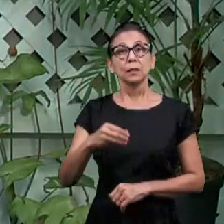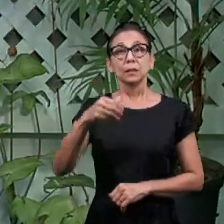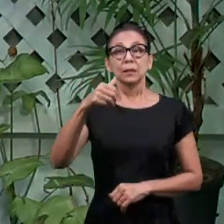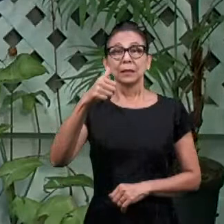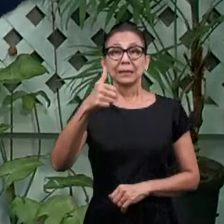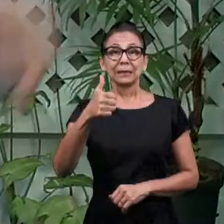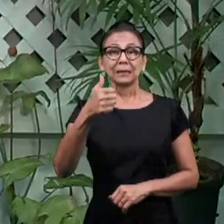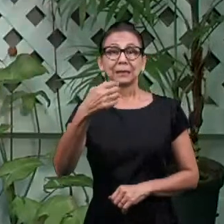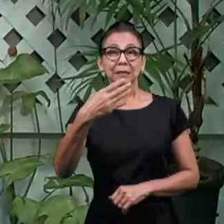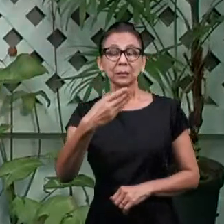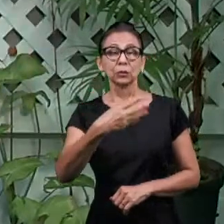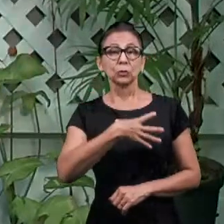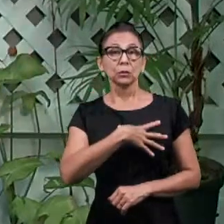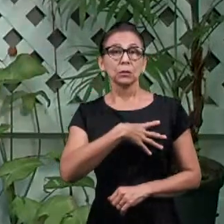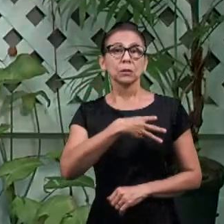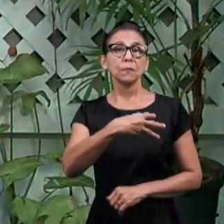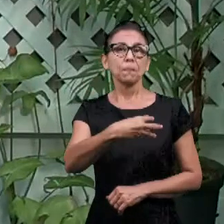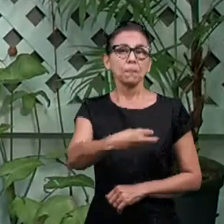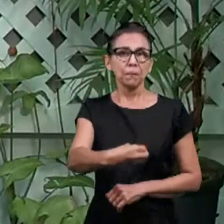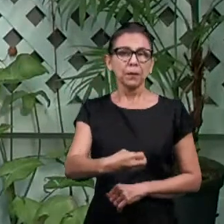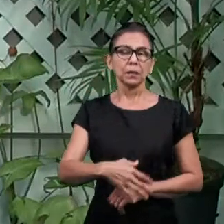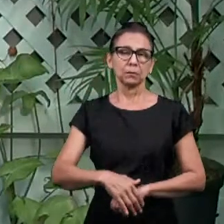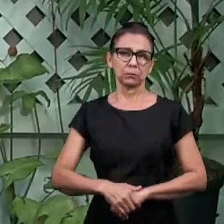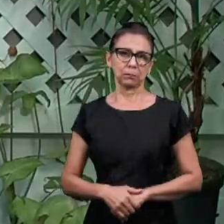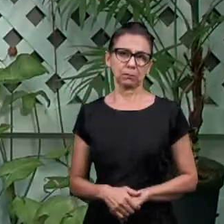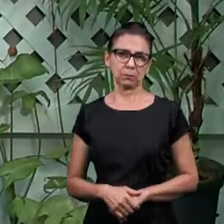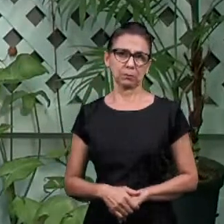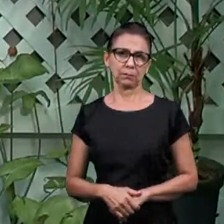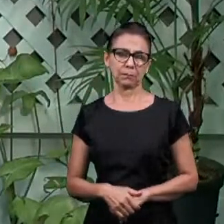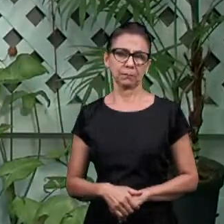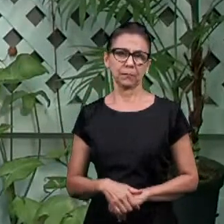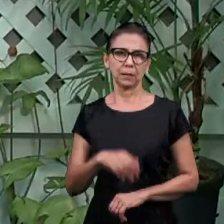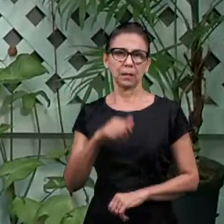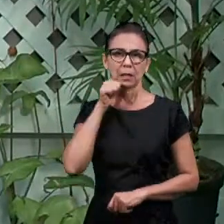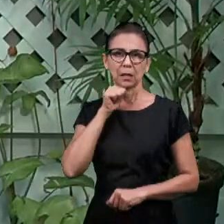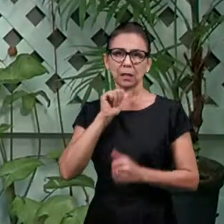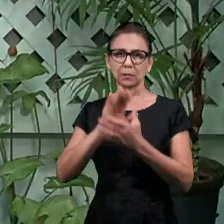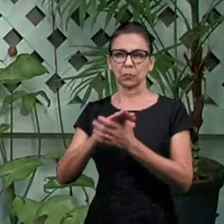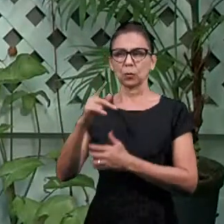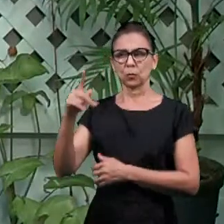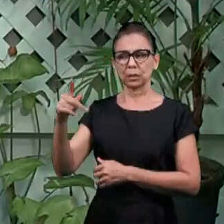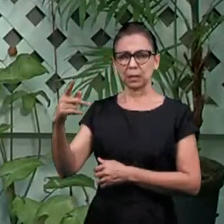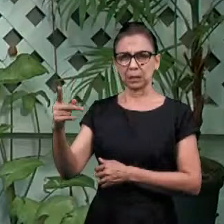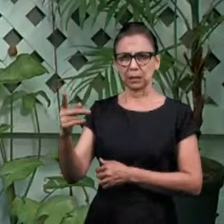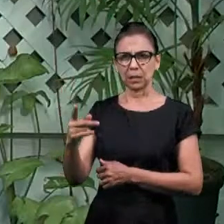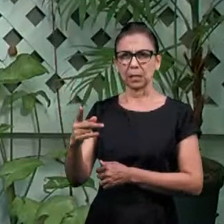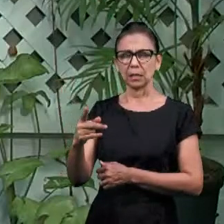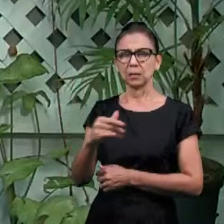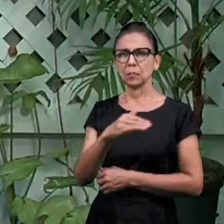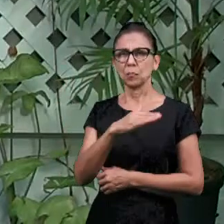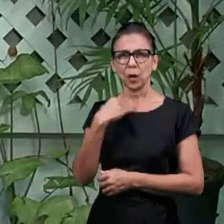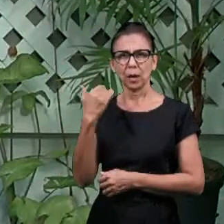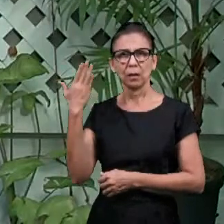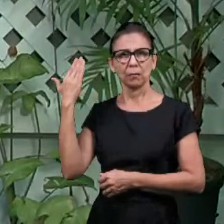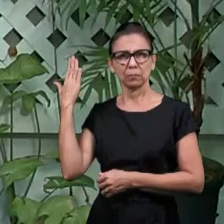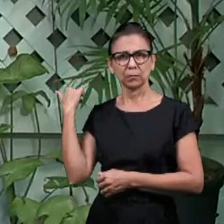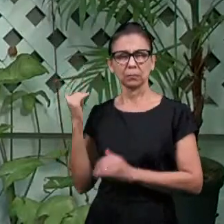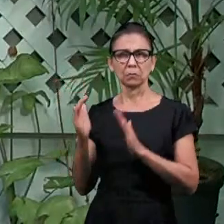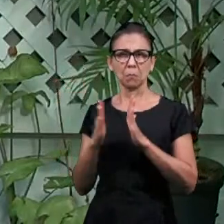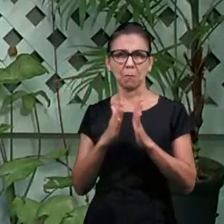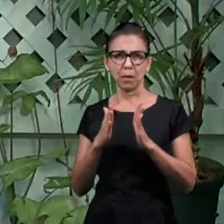esposa veio a falecer algum tempo atrás, ficou ele cuidando dos netos, inclusive, em casa, um